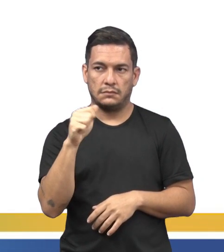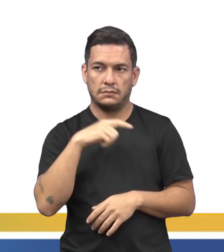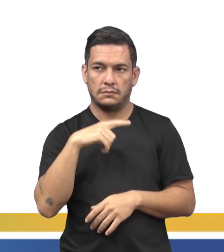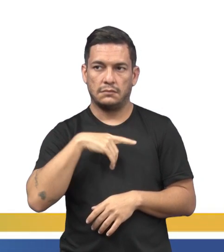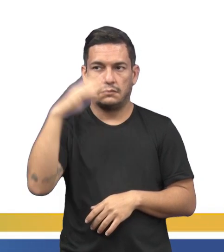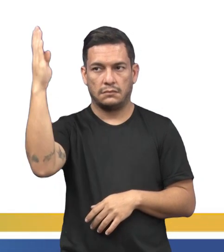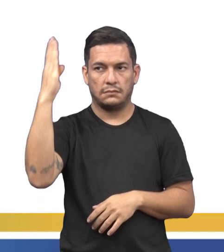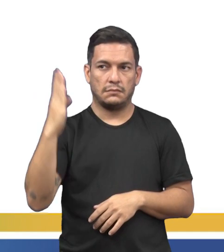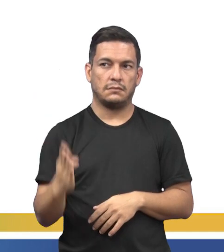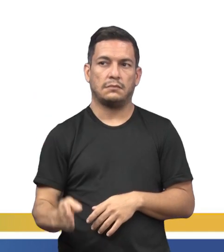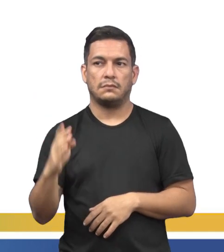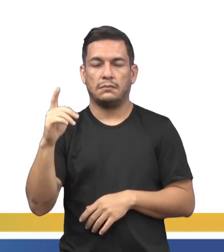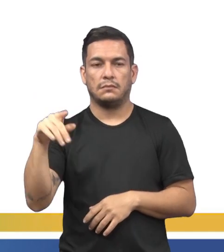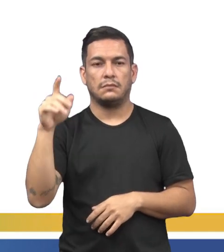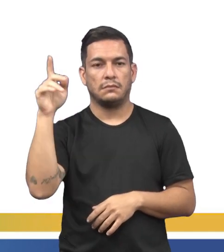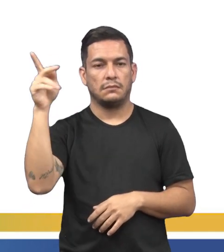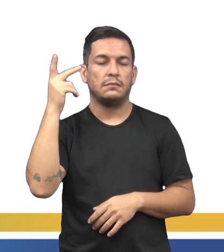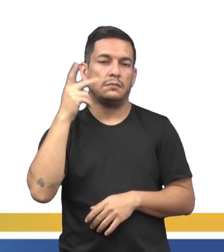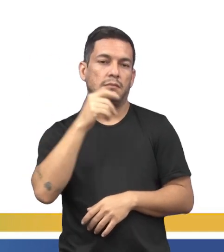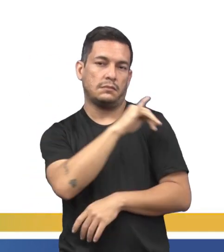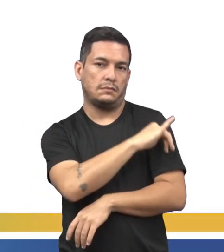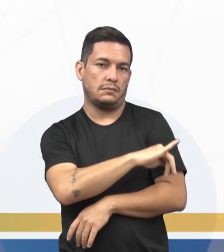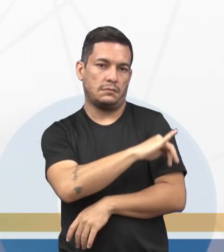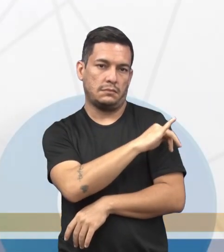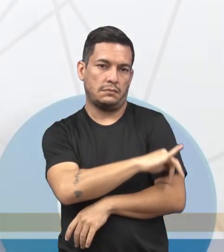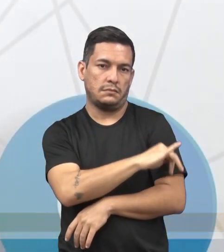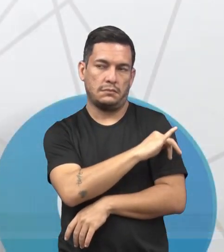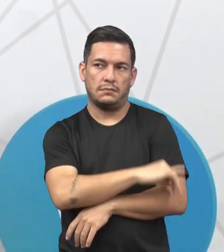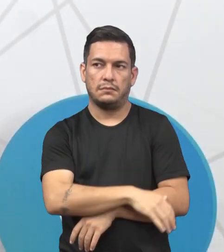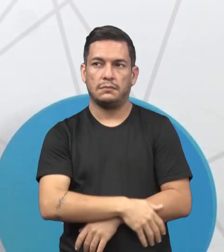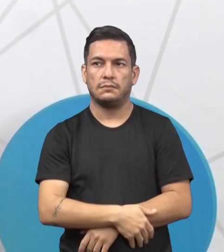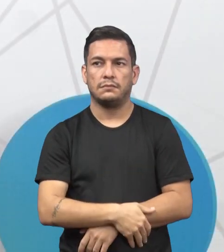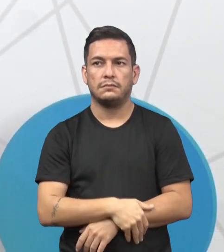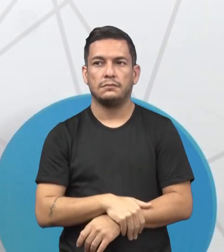no Brasil, em Angra dos Reis, no Rio de Janeiro.